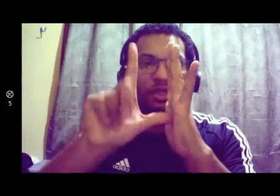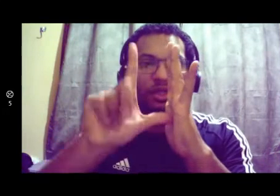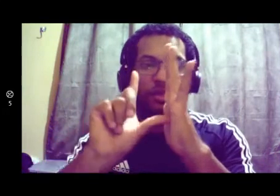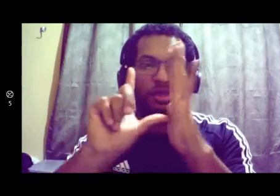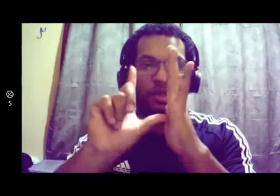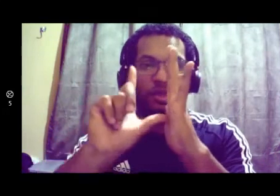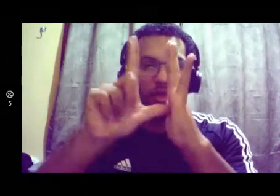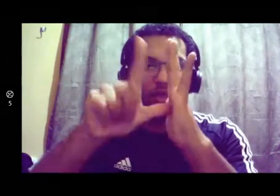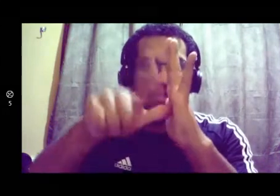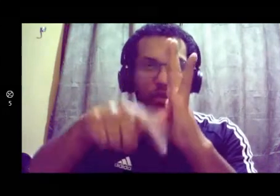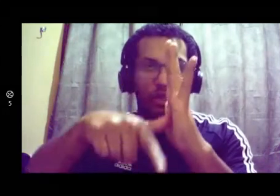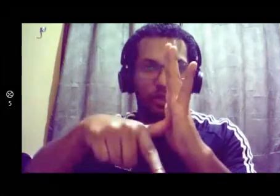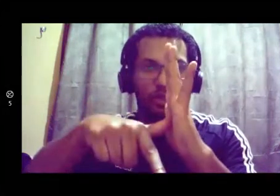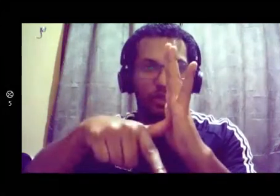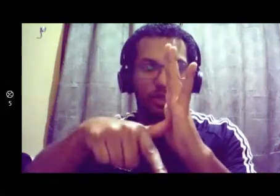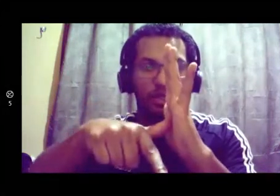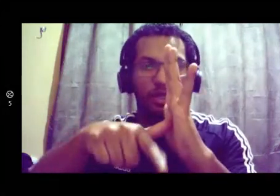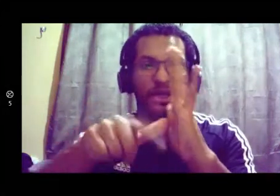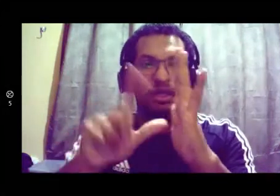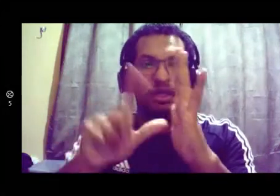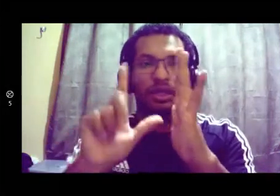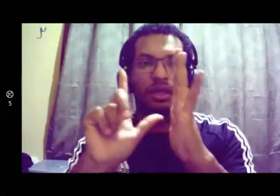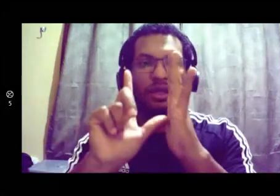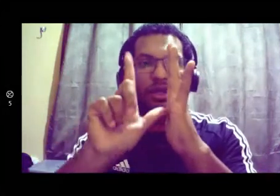Antes. Depois.